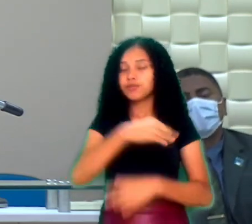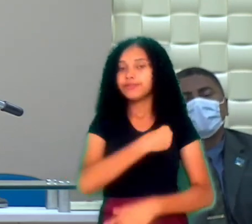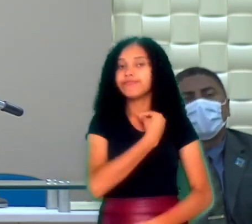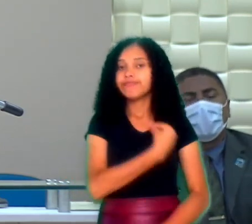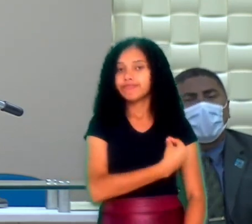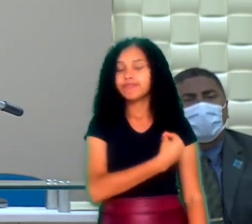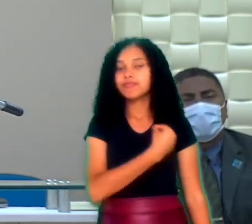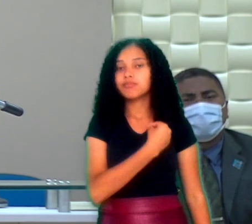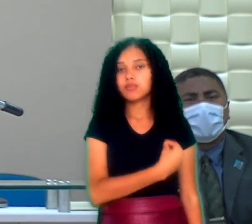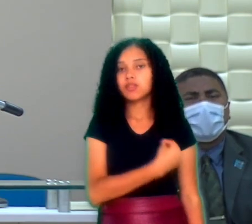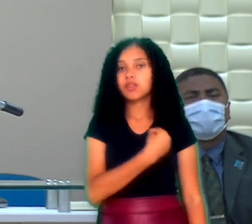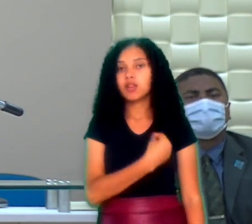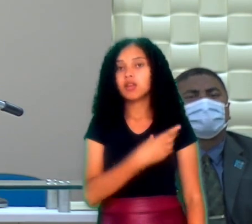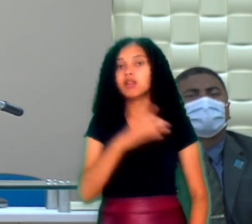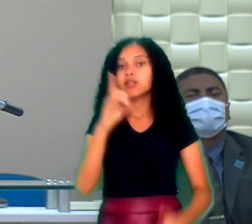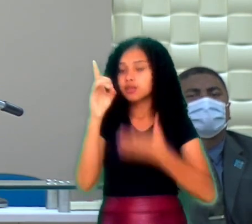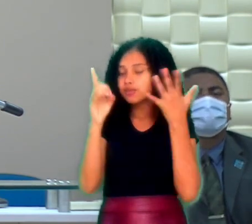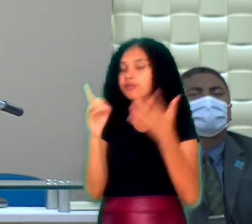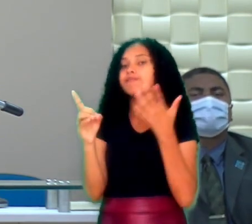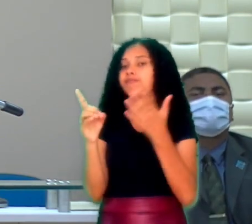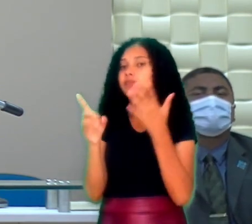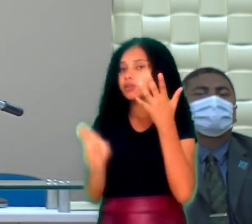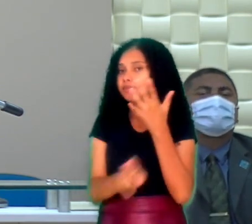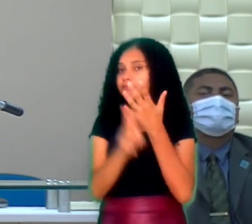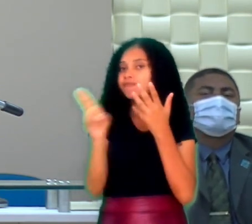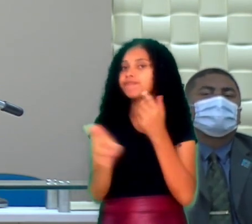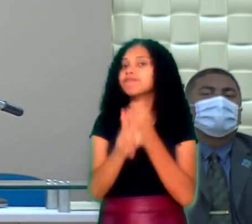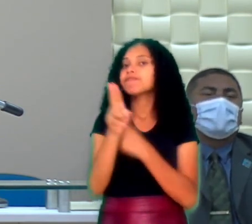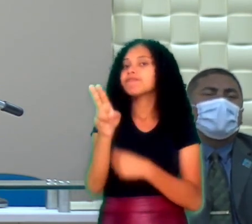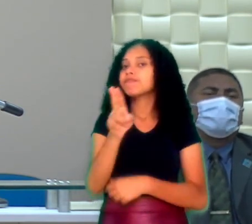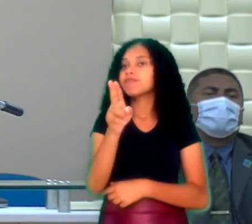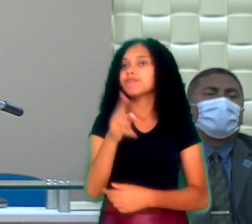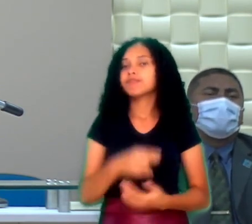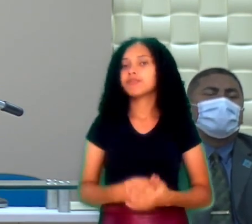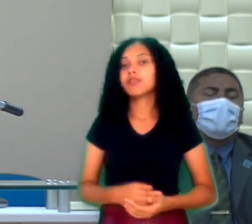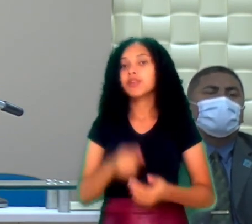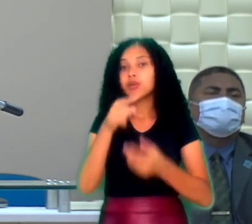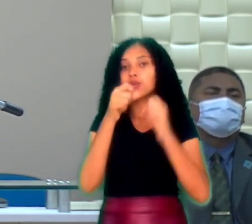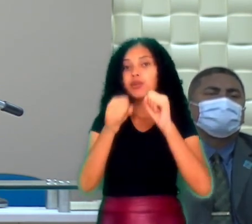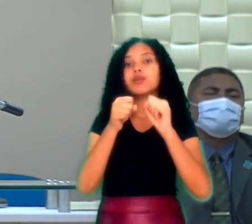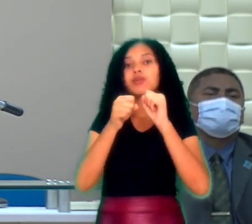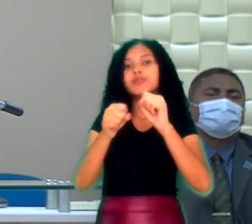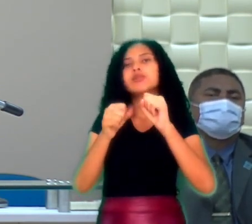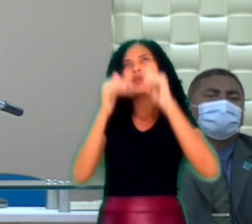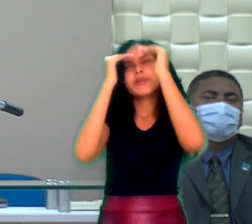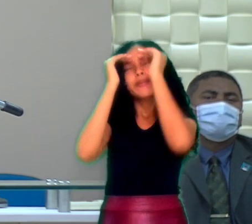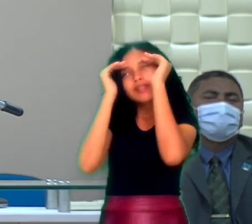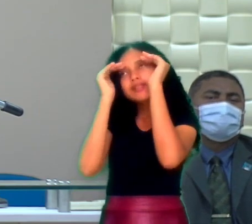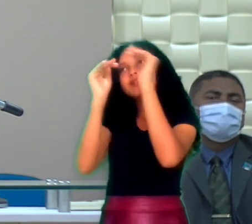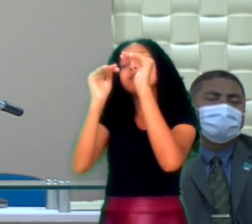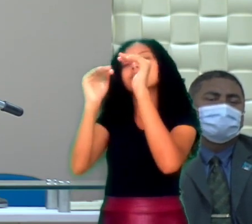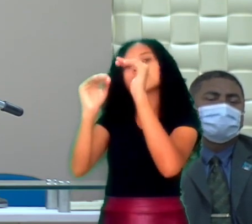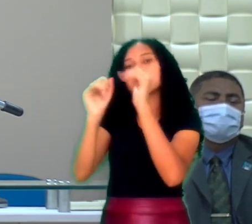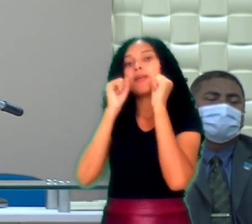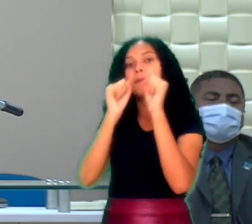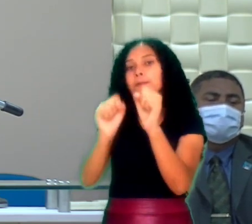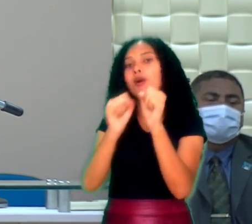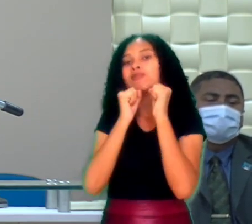devemos ter misericórdia, porque o nosso Deus é misericordioso.